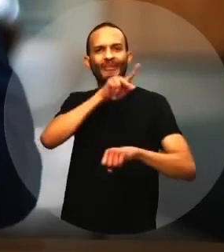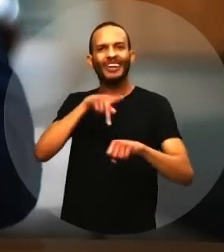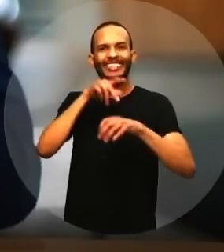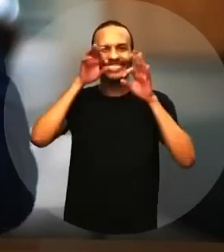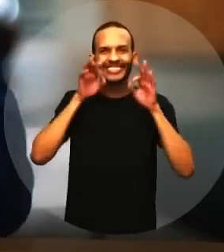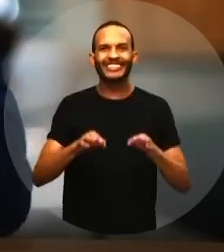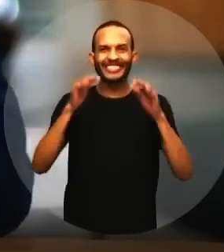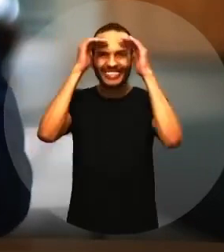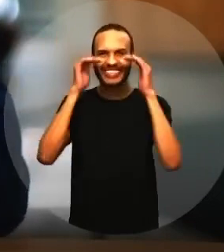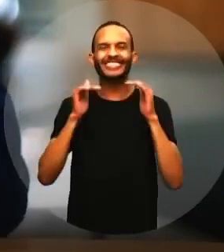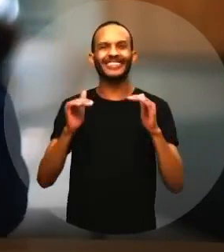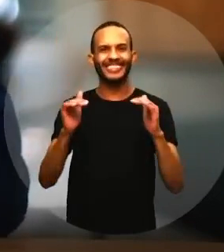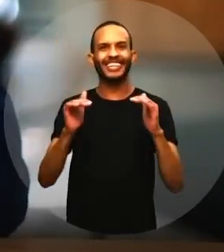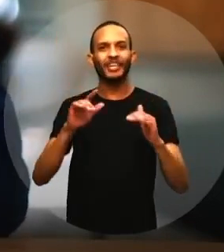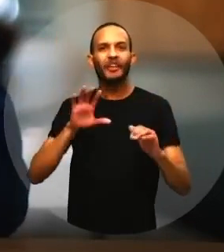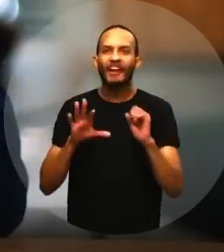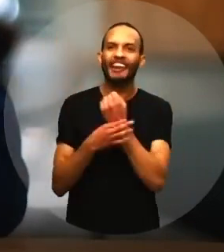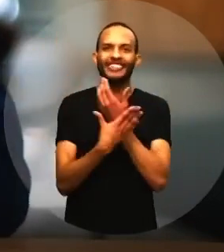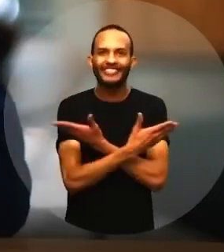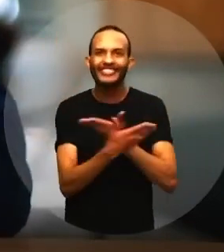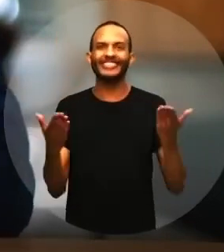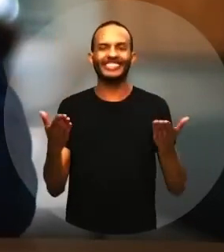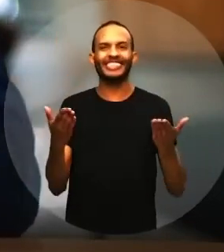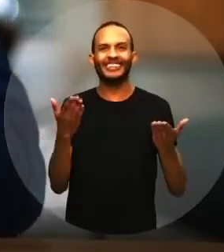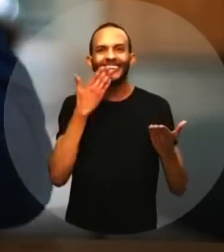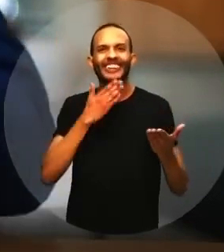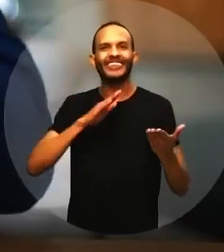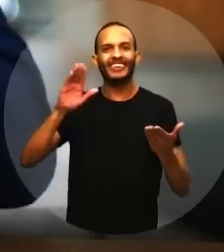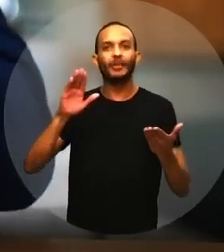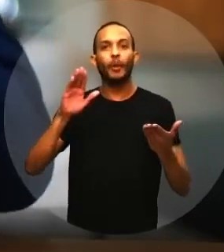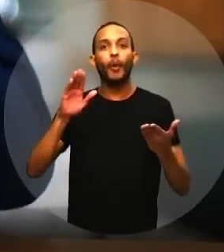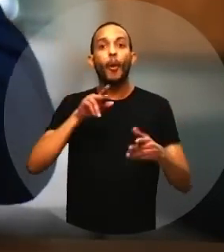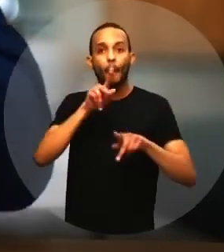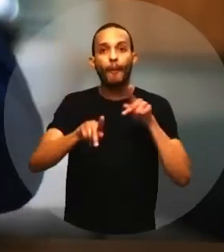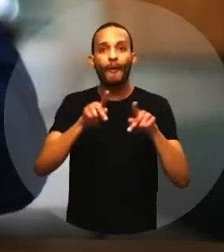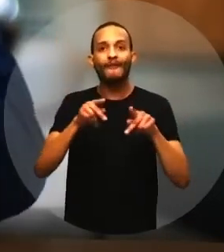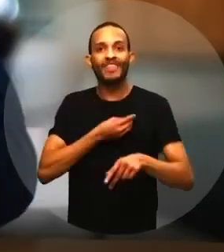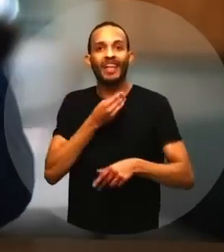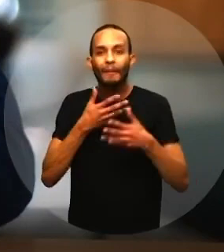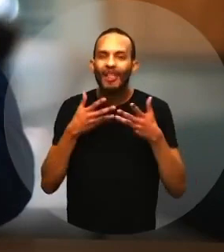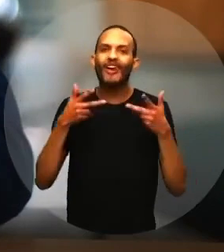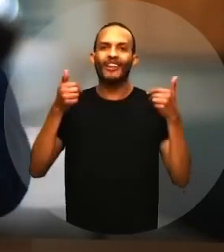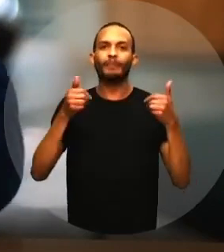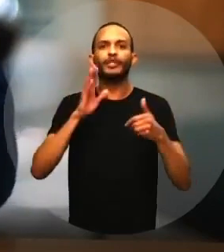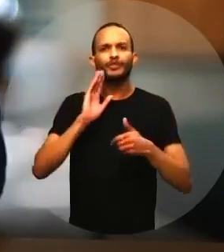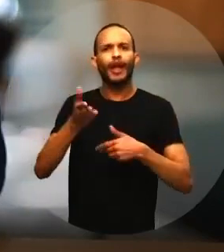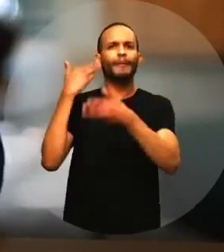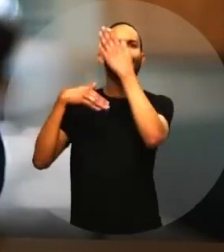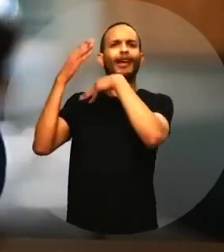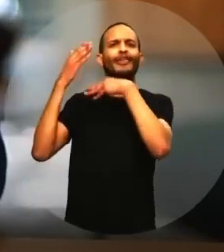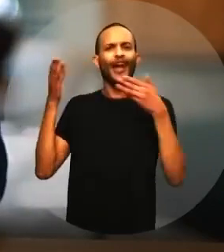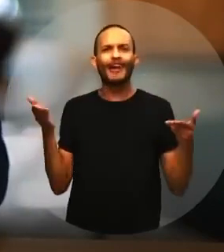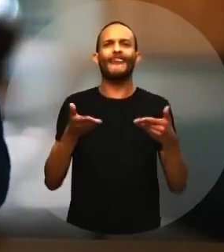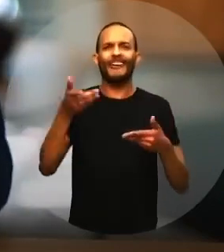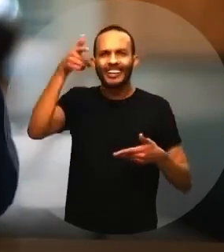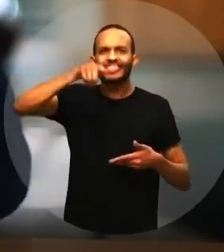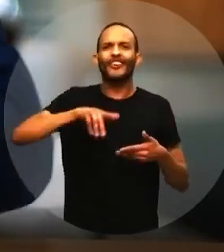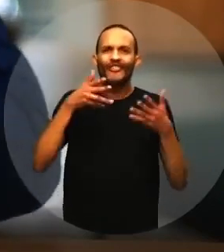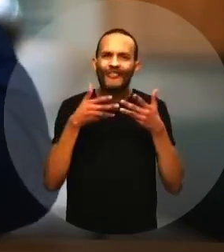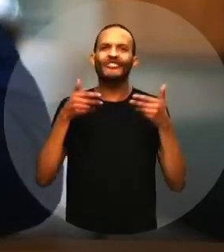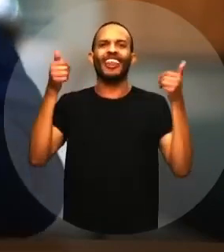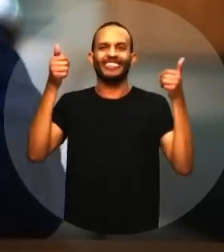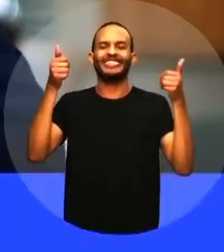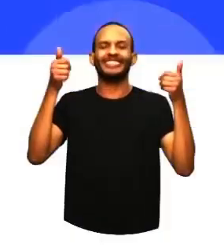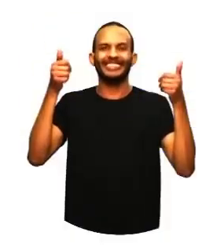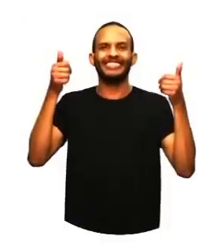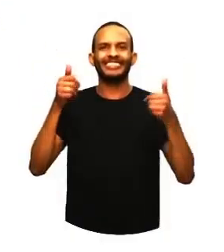pode ser um país mais justo e respeitar e Garanta vocês a vida do povo vai melhorar já vivemos uma vez e